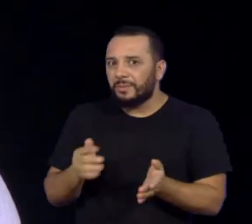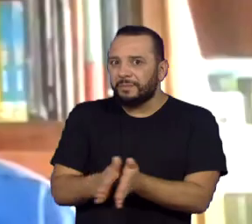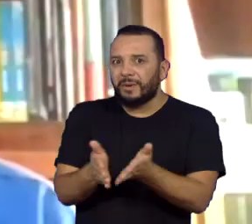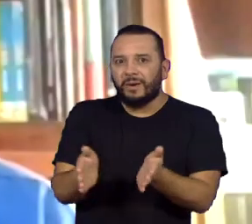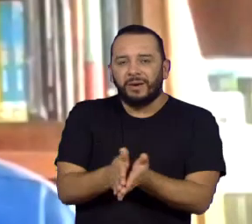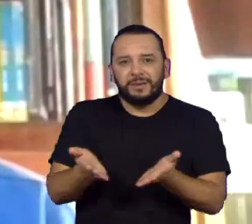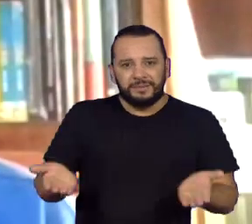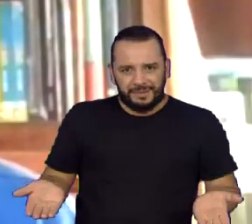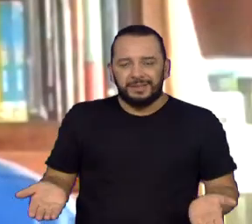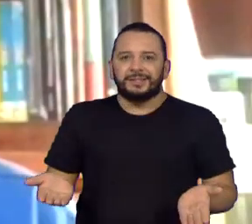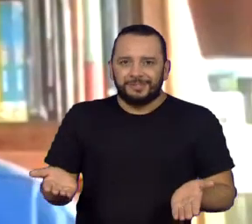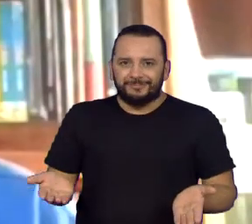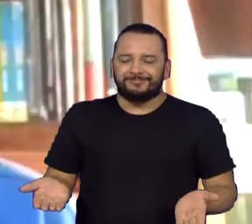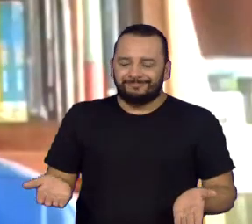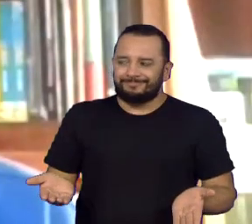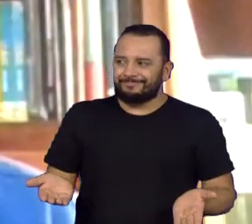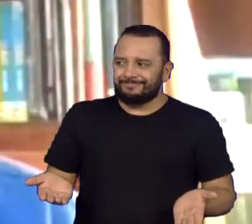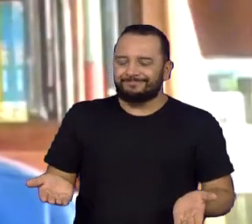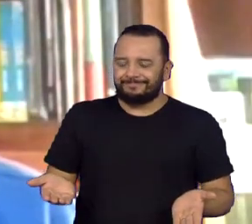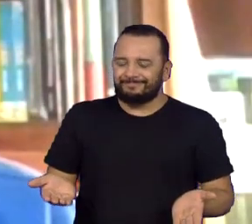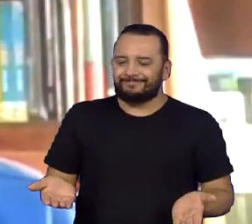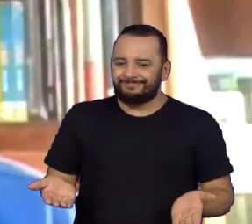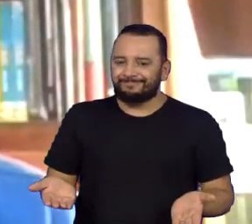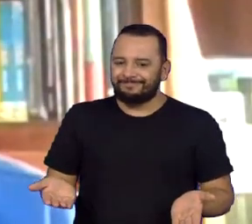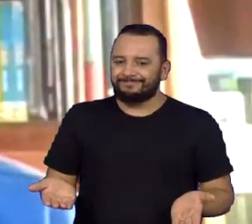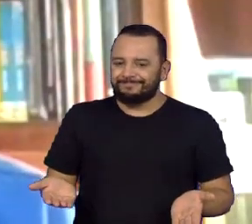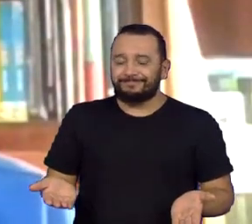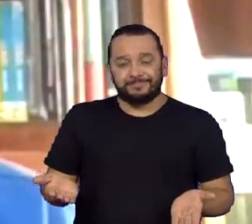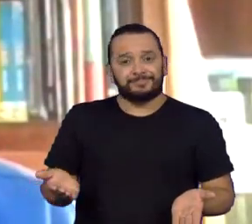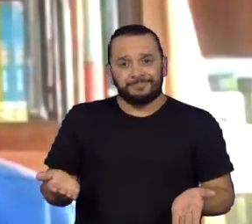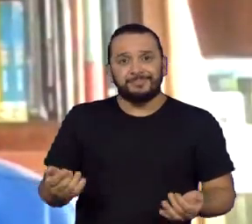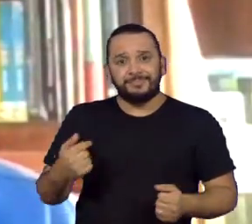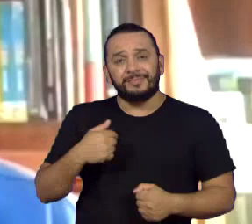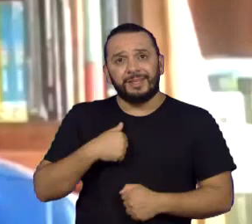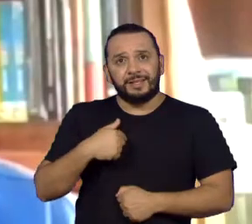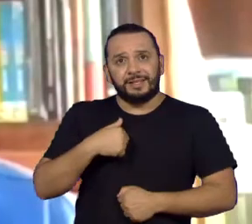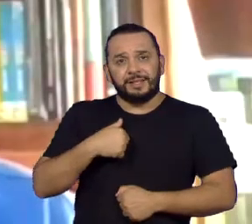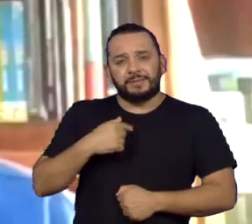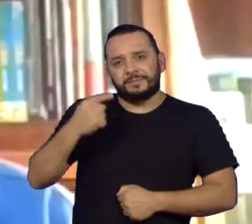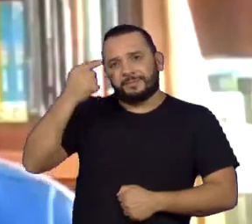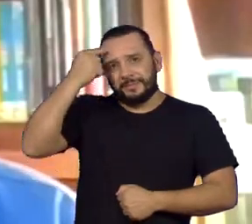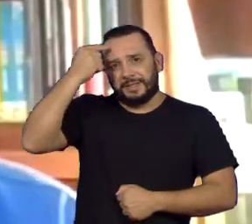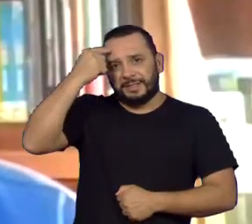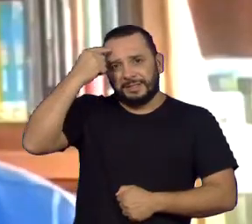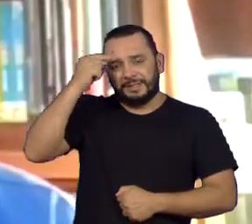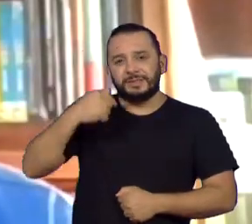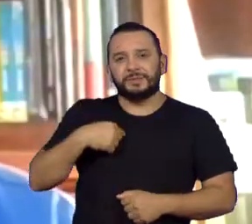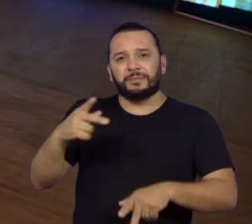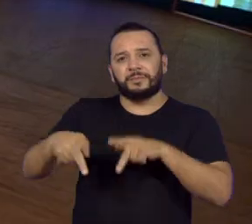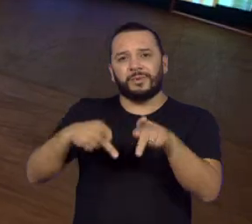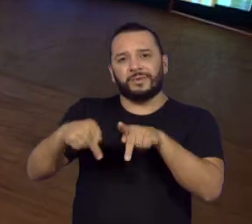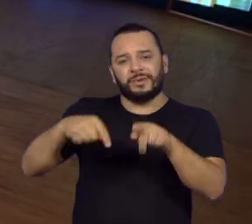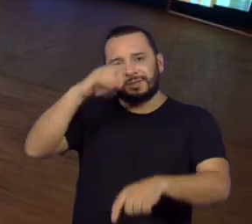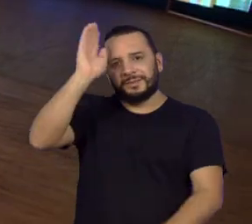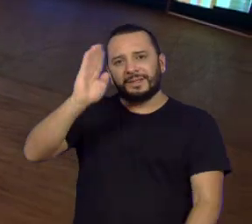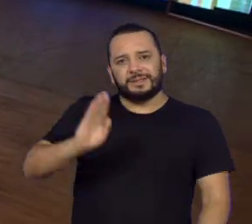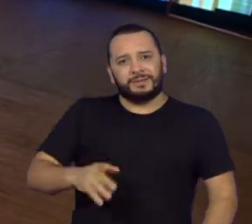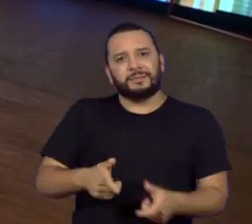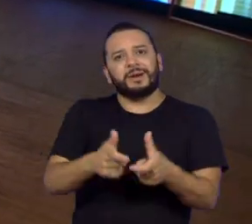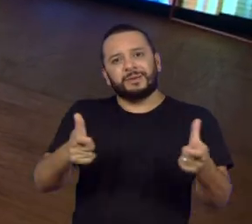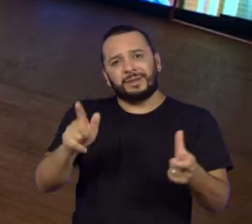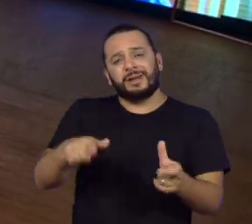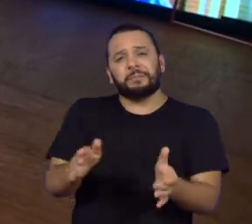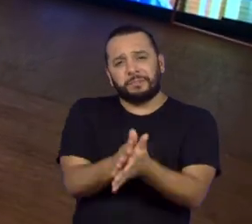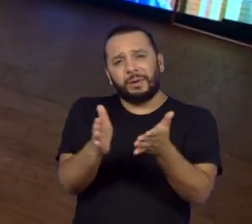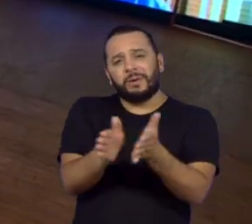que massacra o pobre, não é? Considera que não é parte do povo brasileiro. E